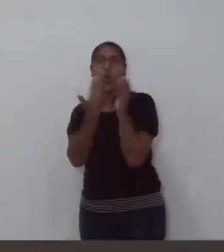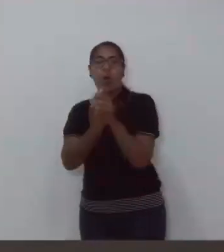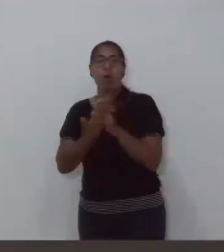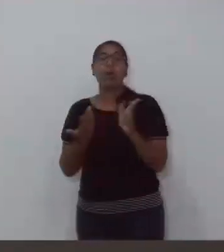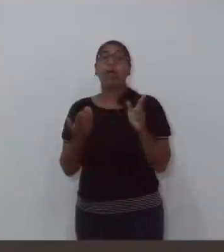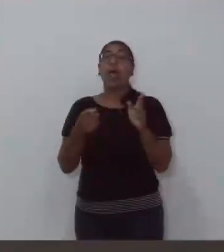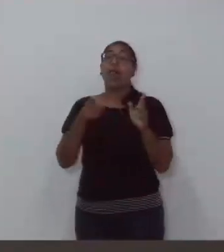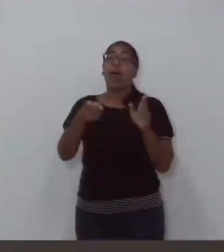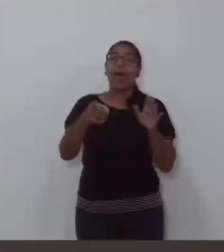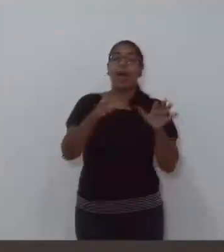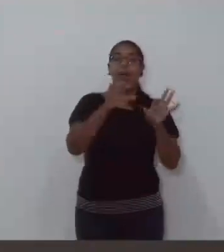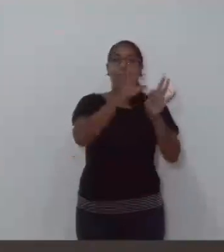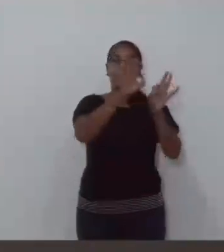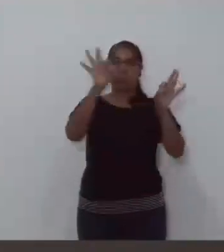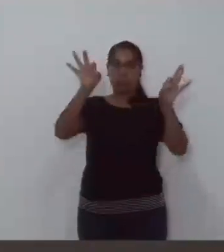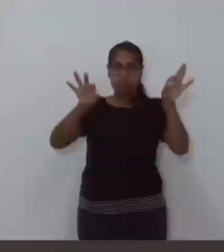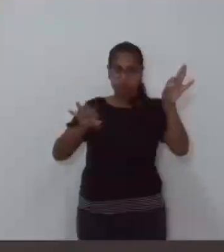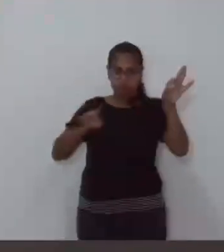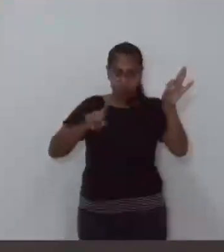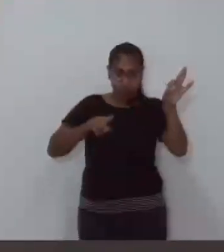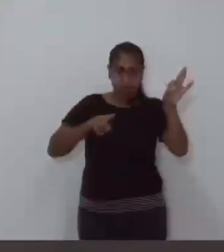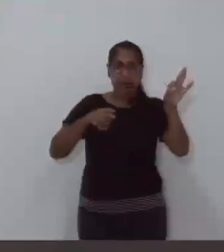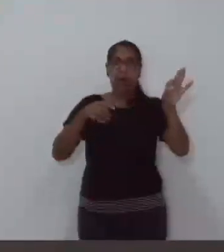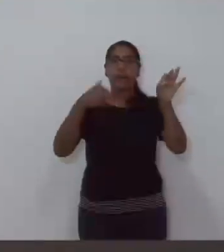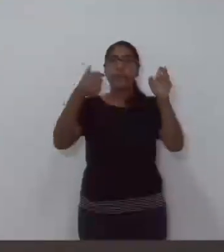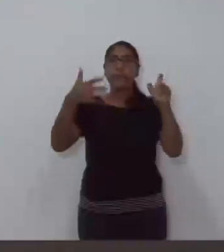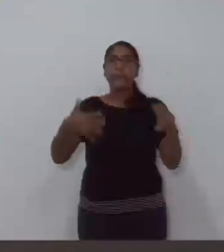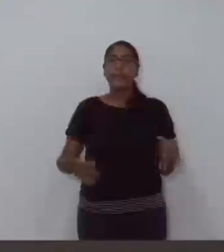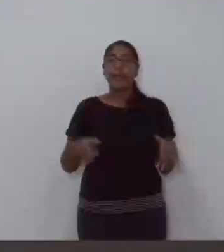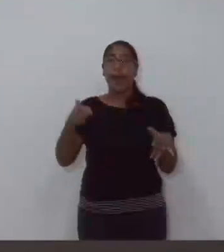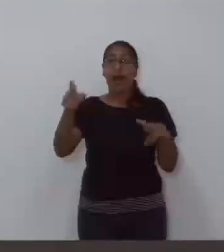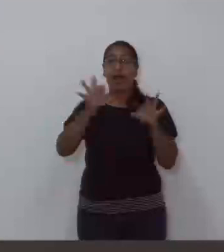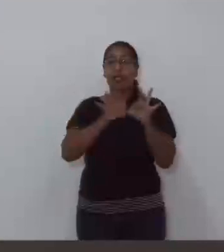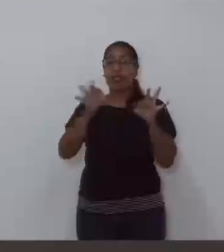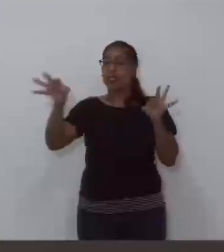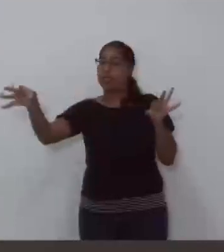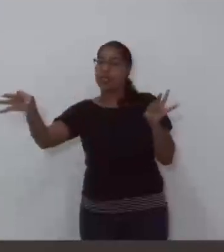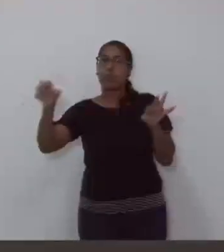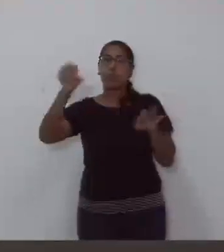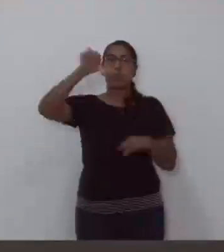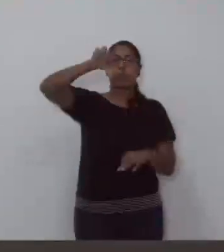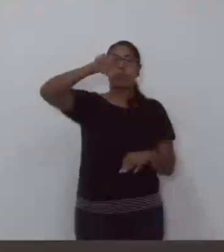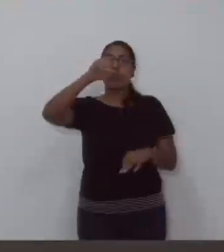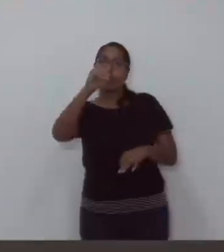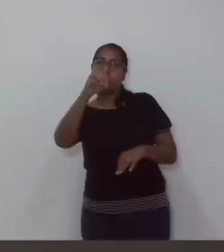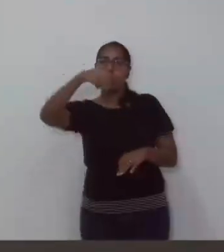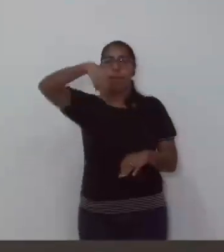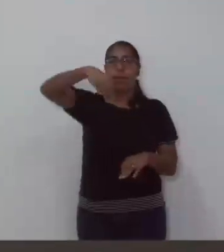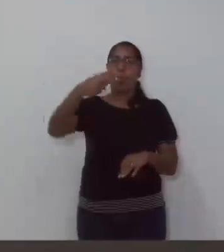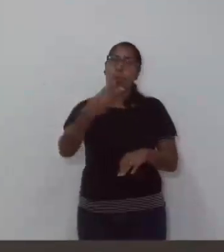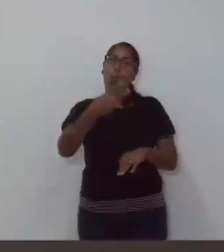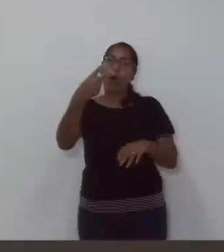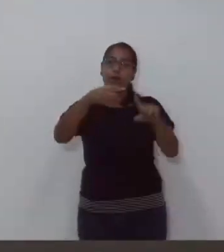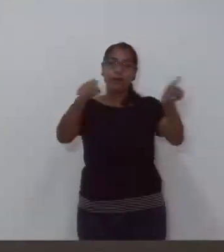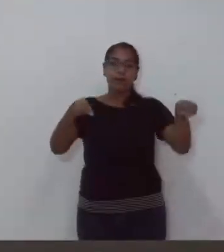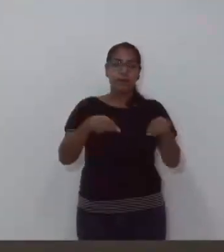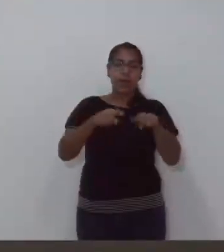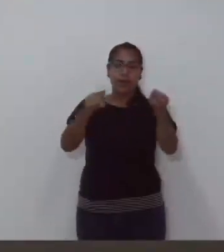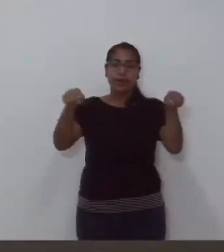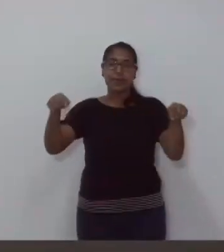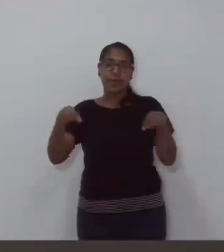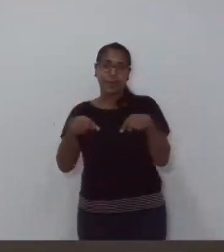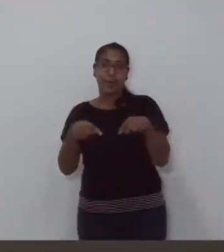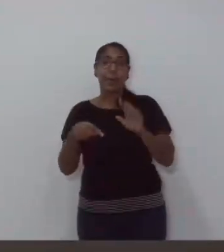tem, em média, eu vou dar um exemplo para vocês, 90 metros quadrados de salas. Só que o número de